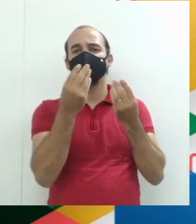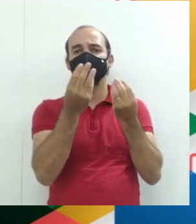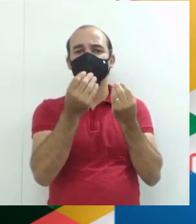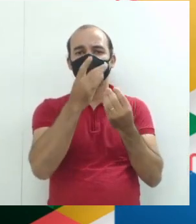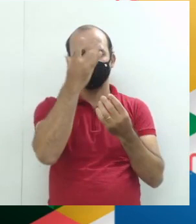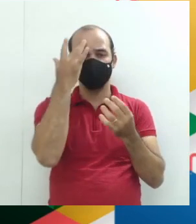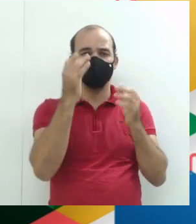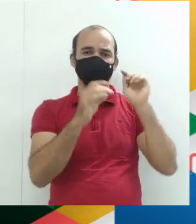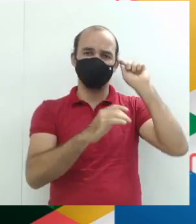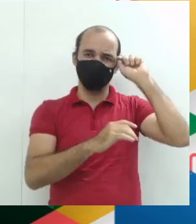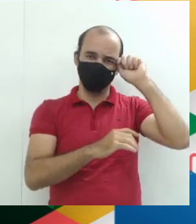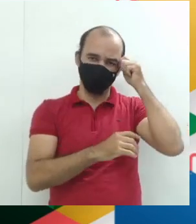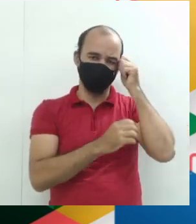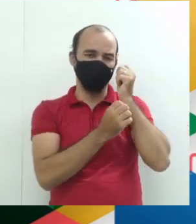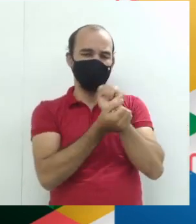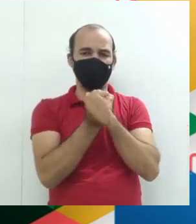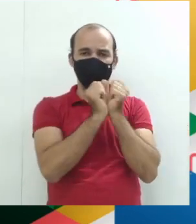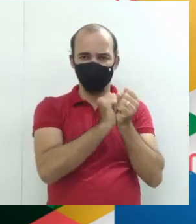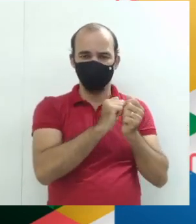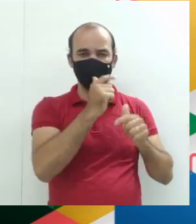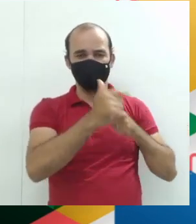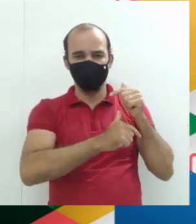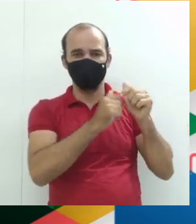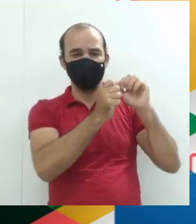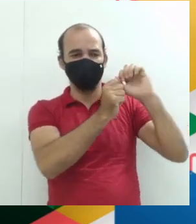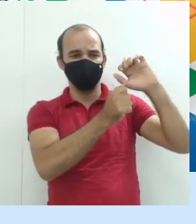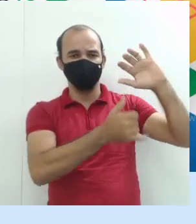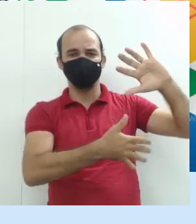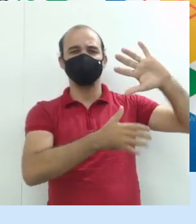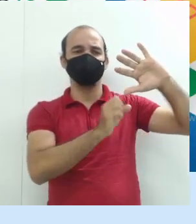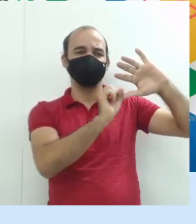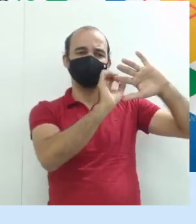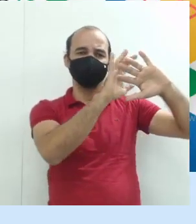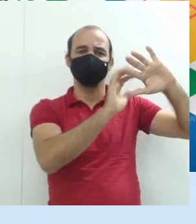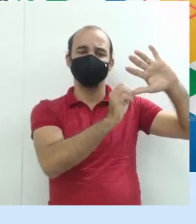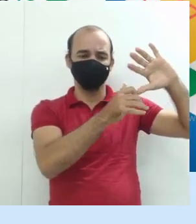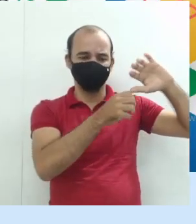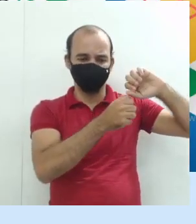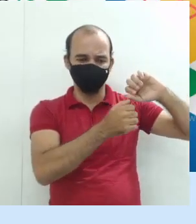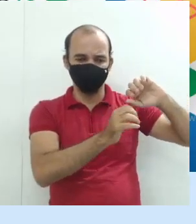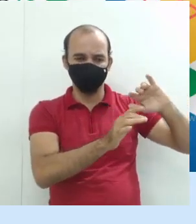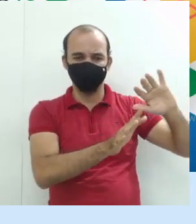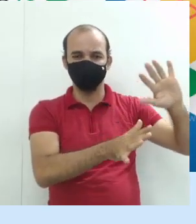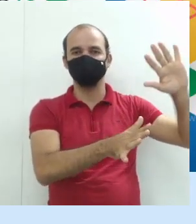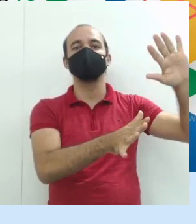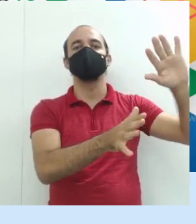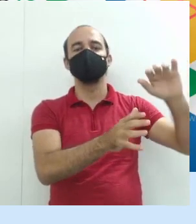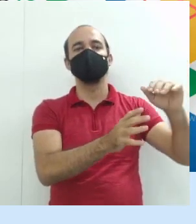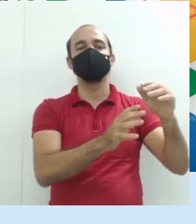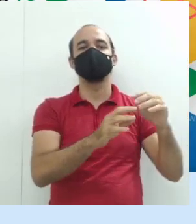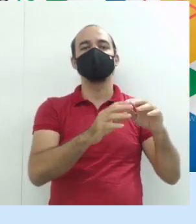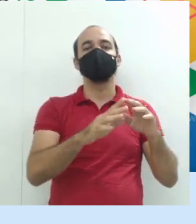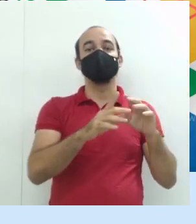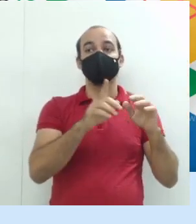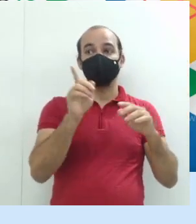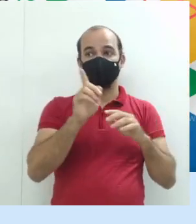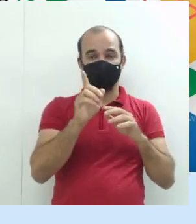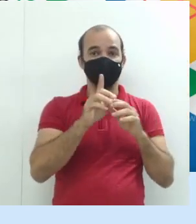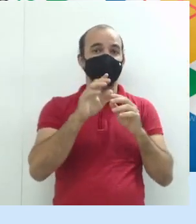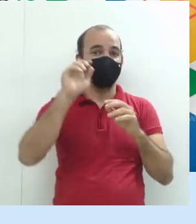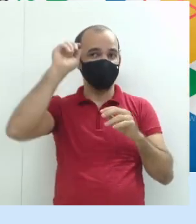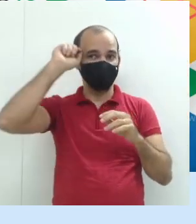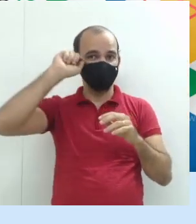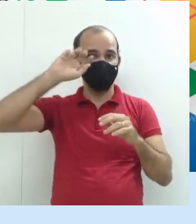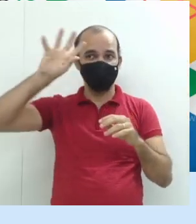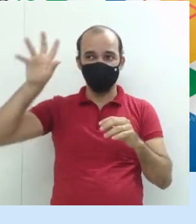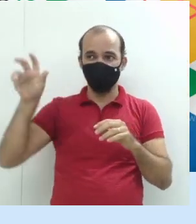diversos continentes e diversos países. Então, do mesmo modo que africanos vieram trazidos aqui